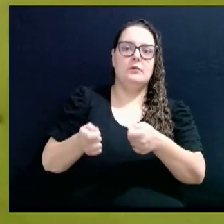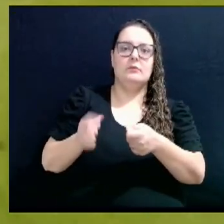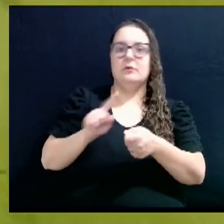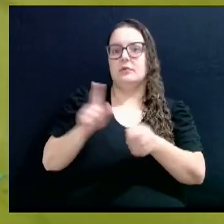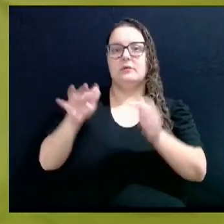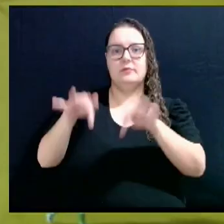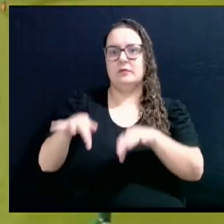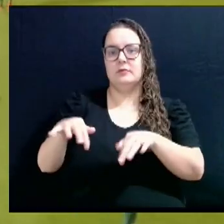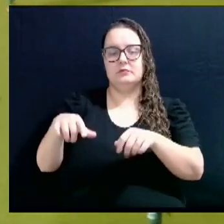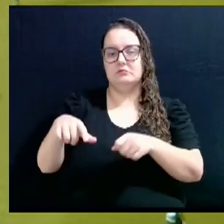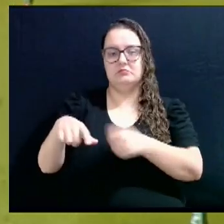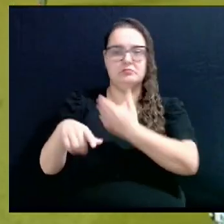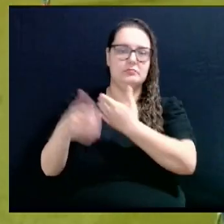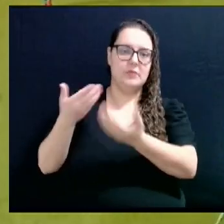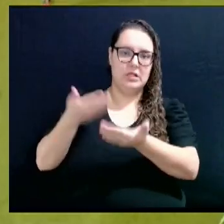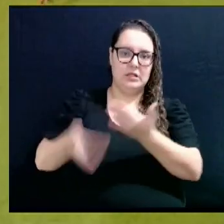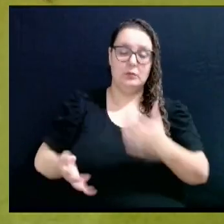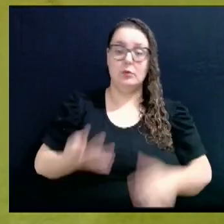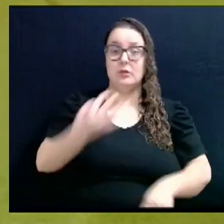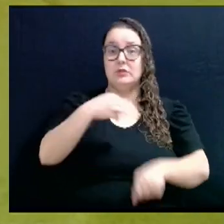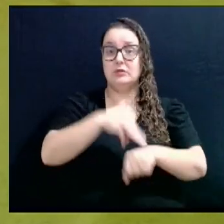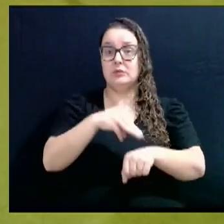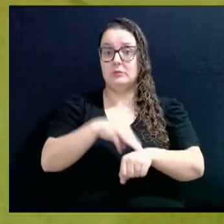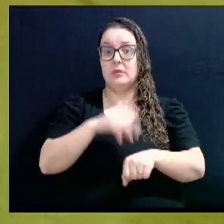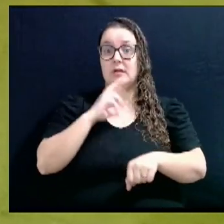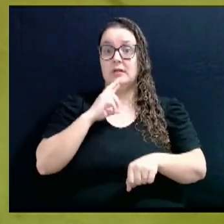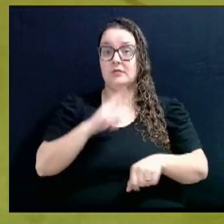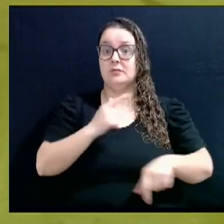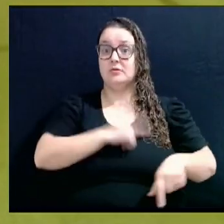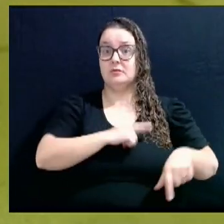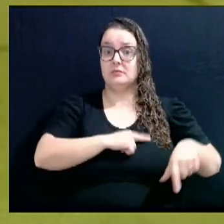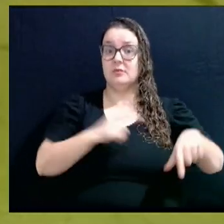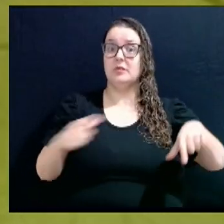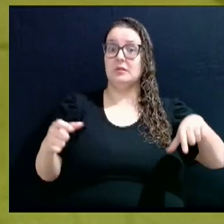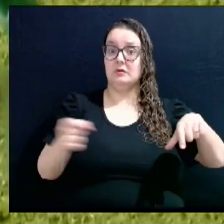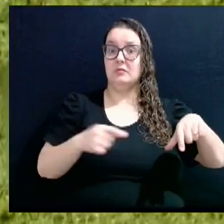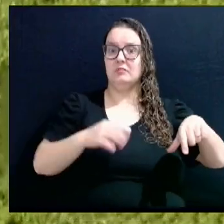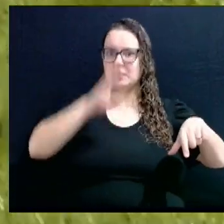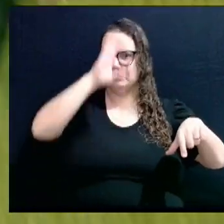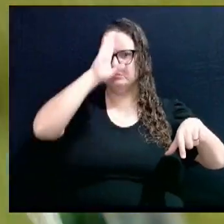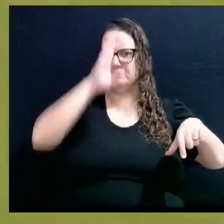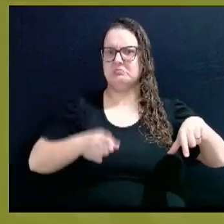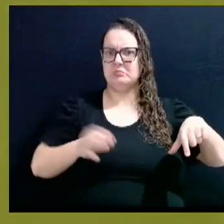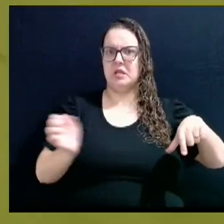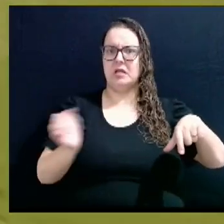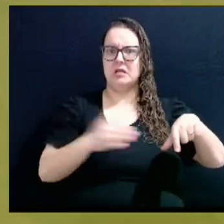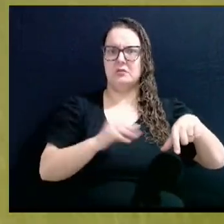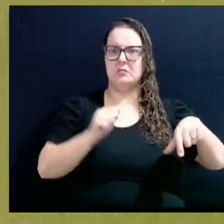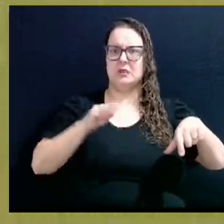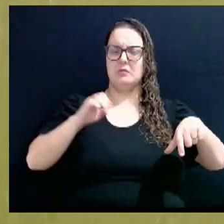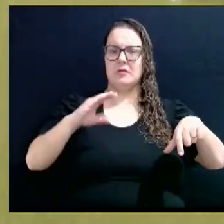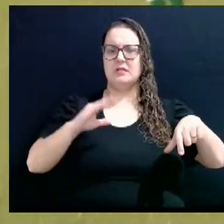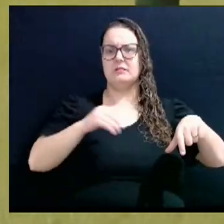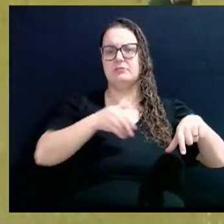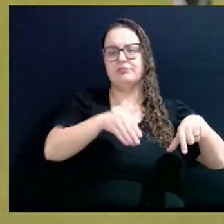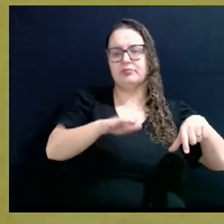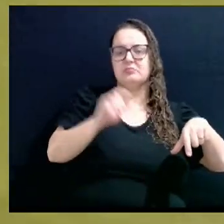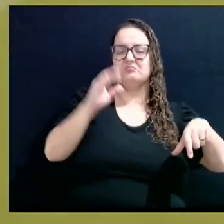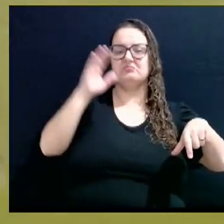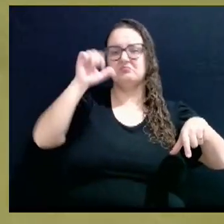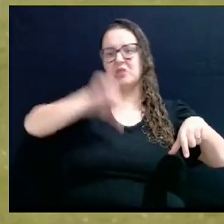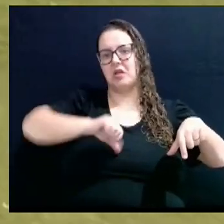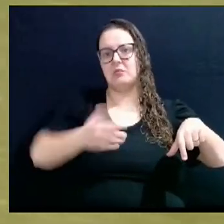Aos 4 minutos, a resposta do Guarani foi fatal, a zaga do ABC afastou mal e Cauã Jesus